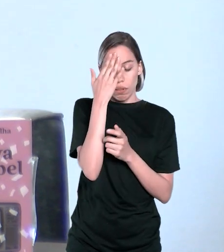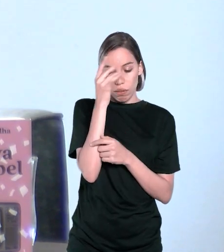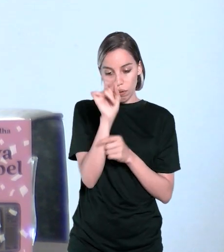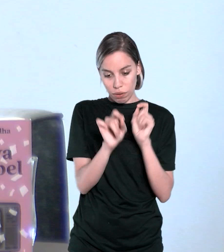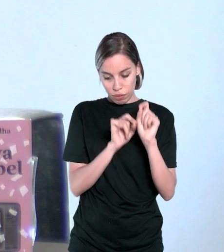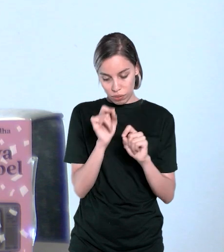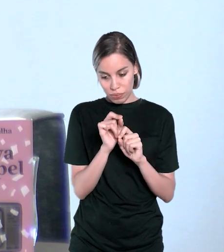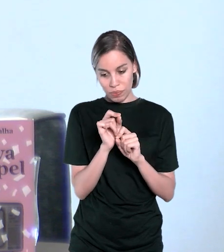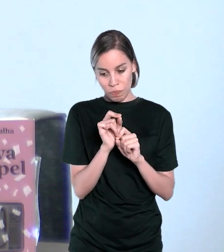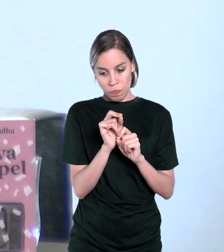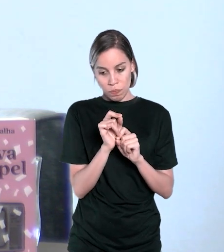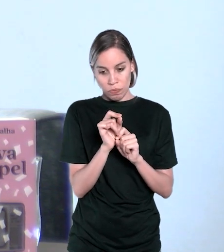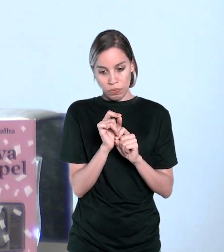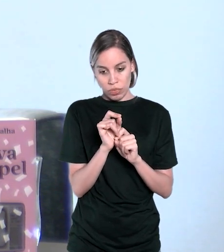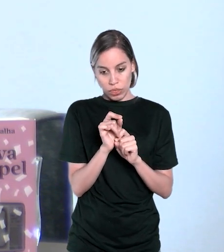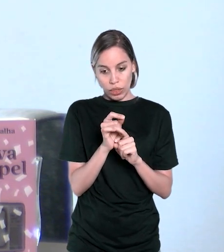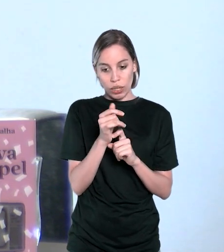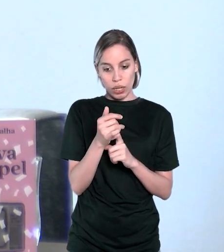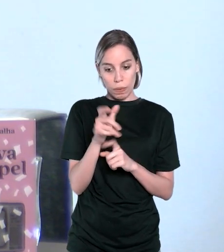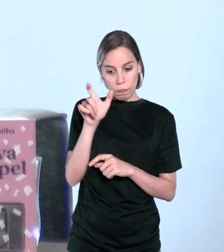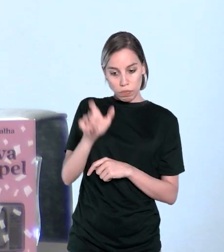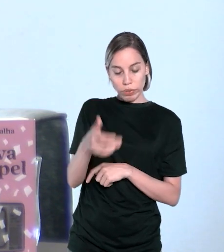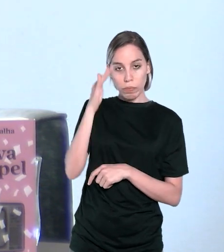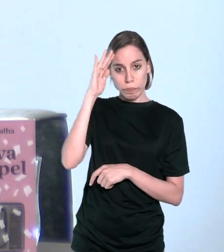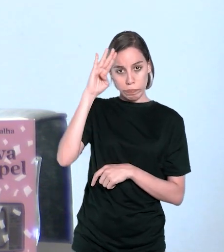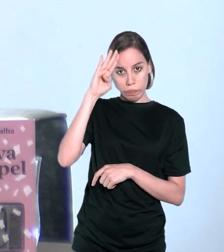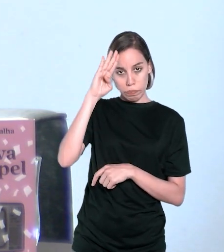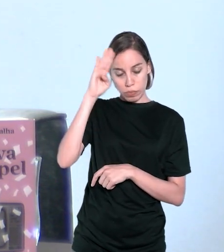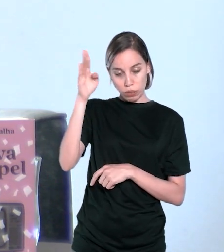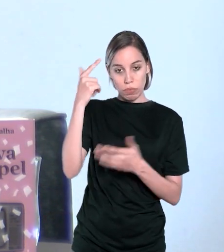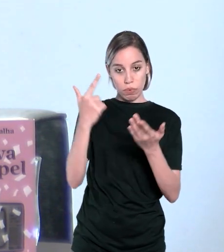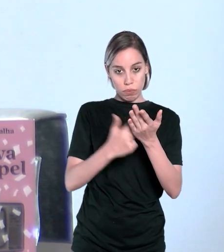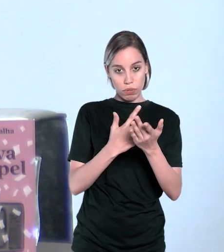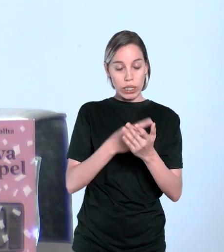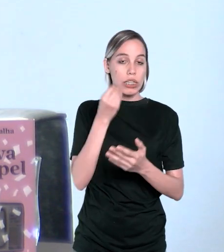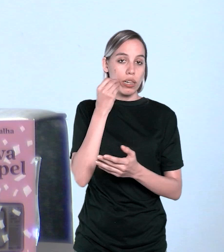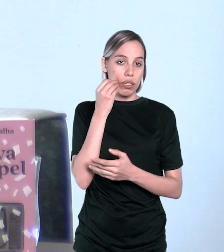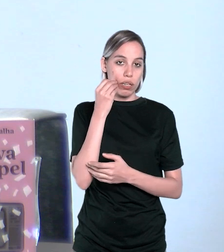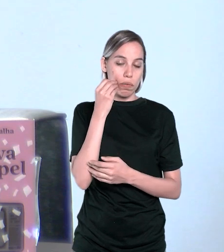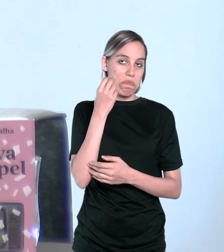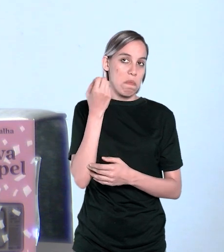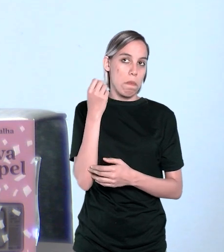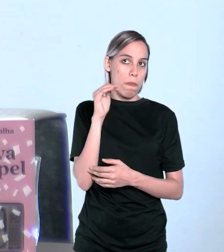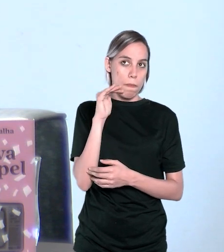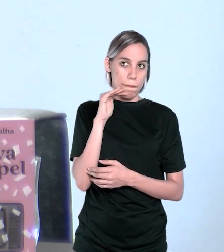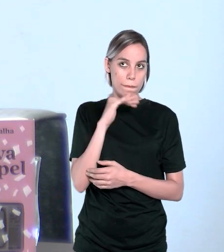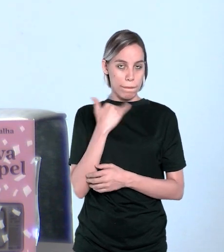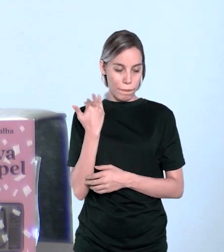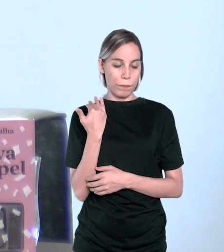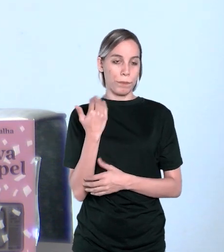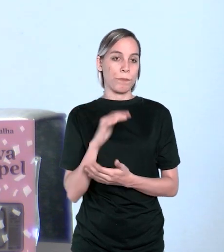ele ia tentar se matar, eu sabia que era um livro que tinha que ser engraçado, porque isso, eu acho que os escritores, depois de um tempo,